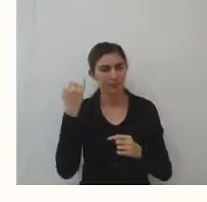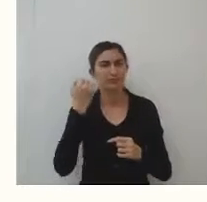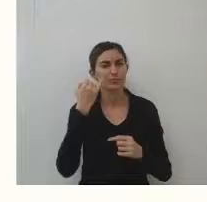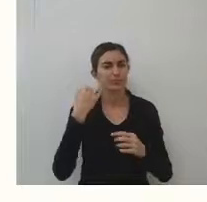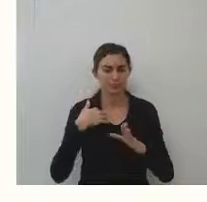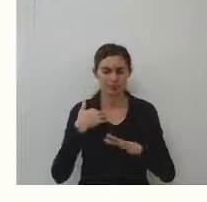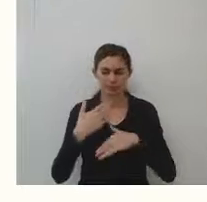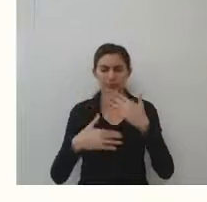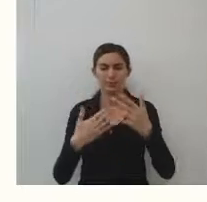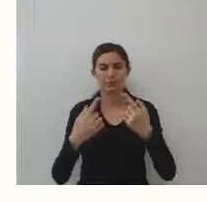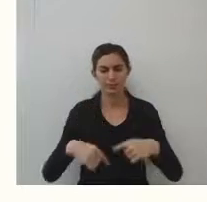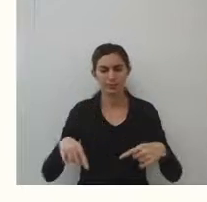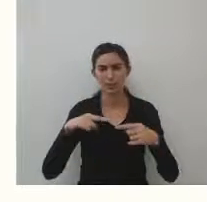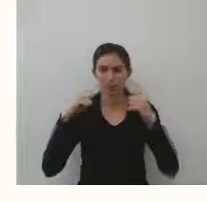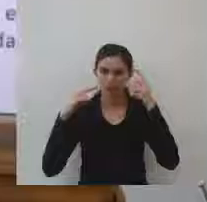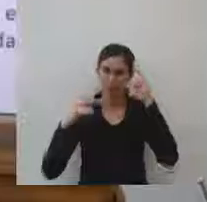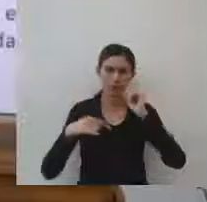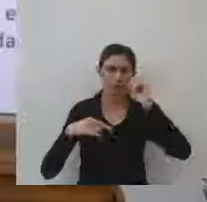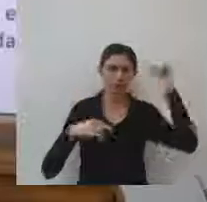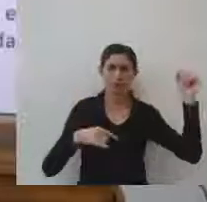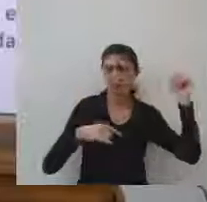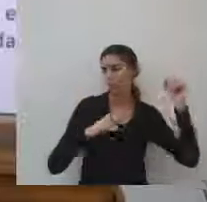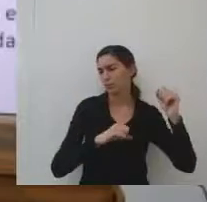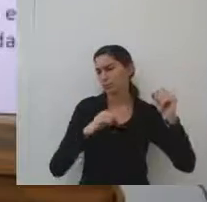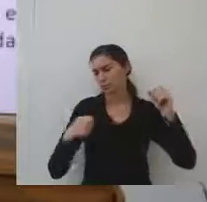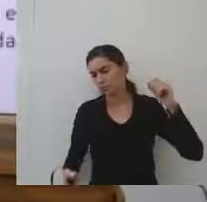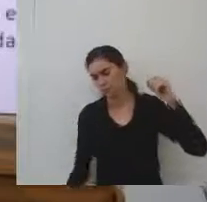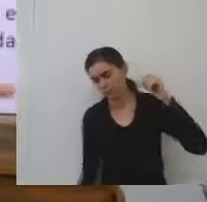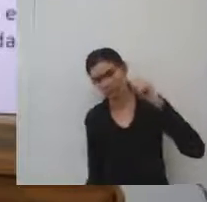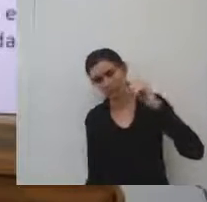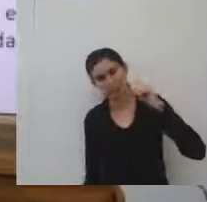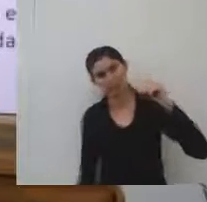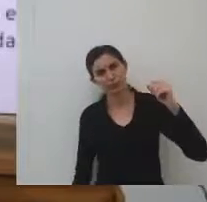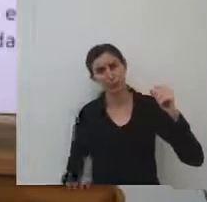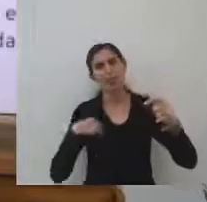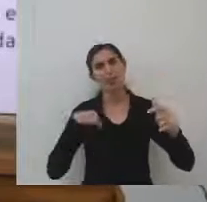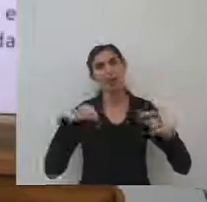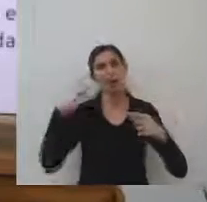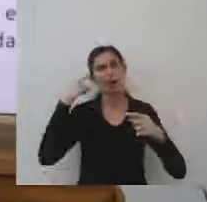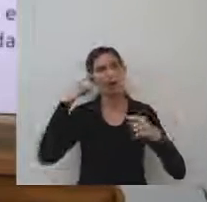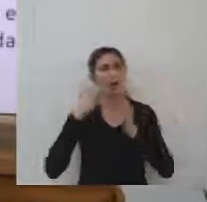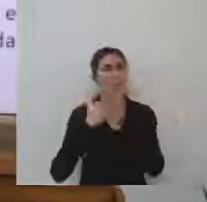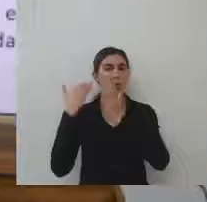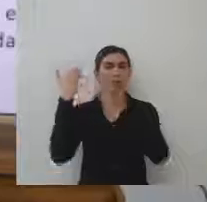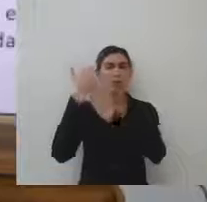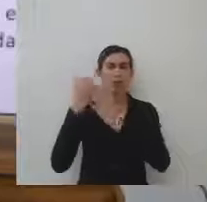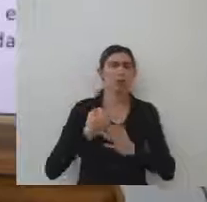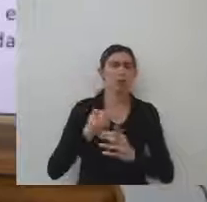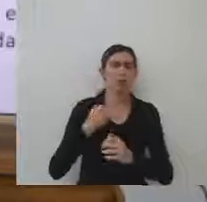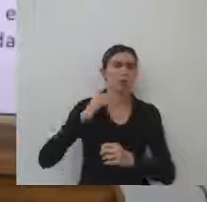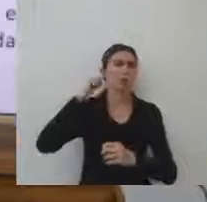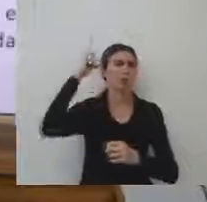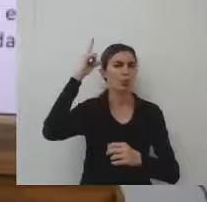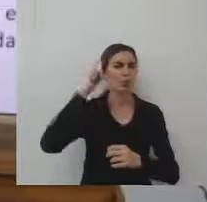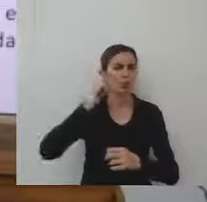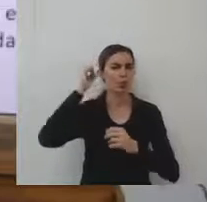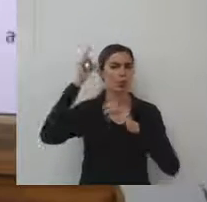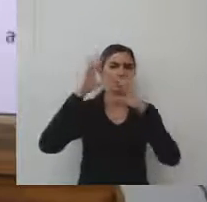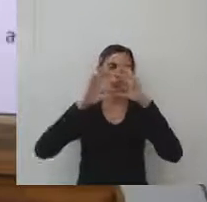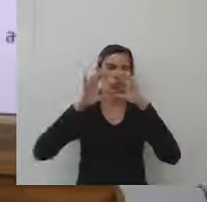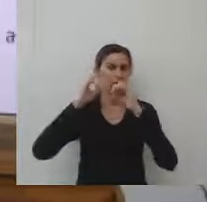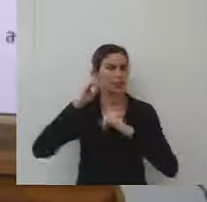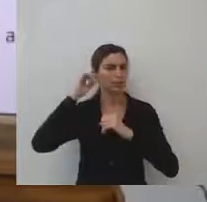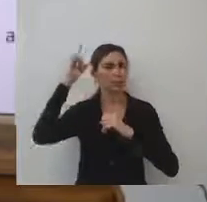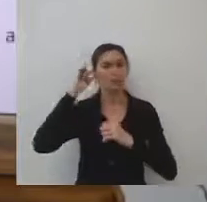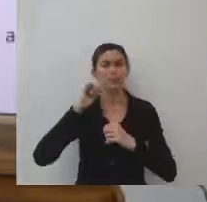porque à medida que eu vou mexer braço direito com perna esquerda, eu vou aumentar o número de sinapses entre os